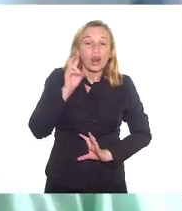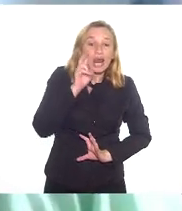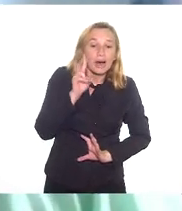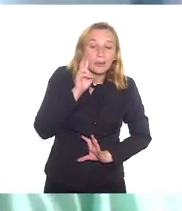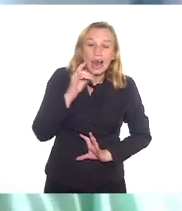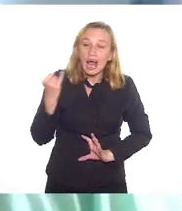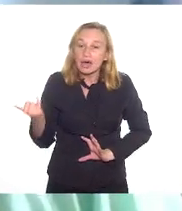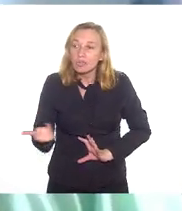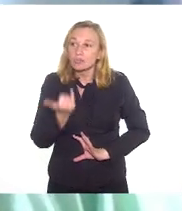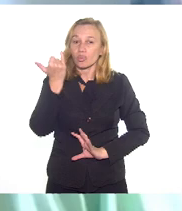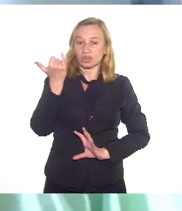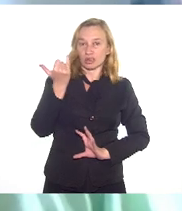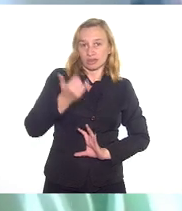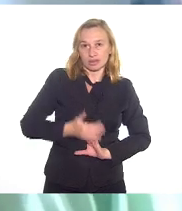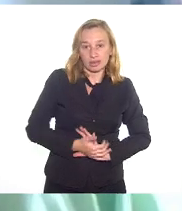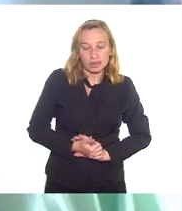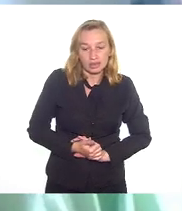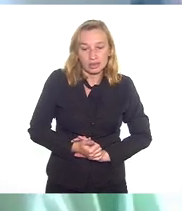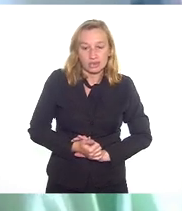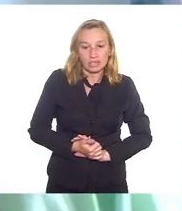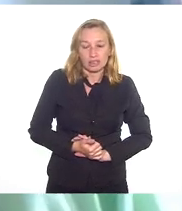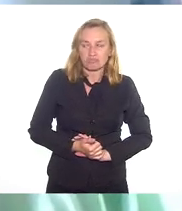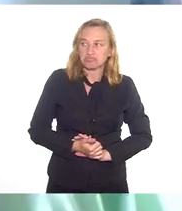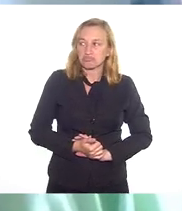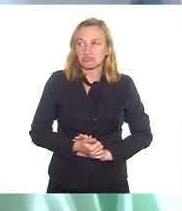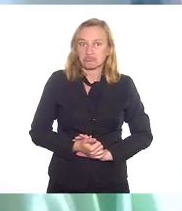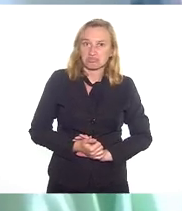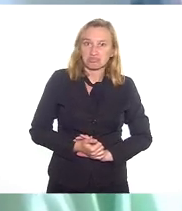a importância disso. Há cerca de